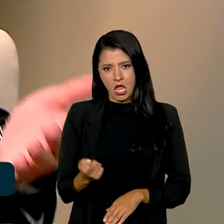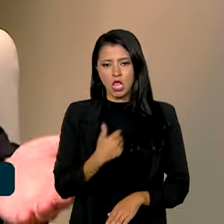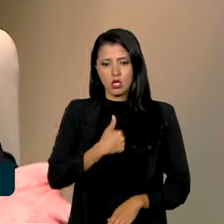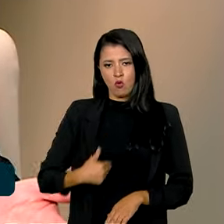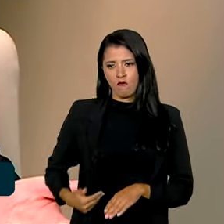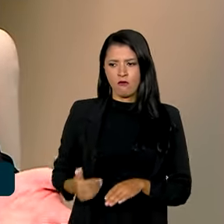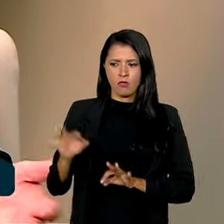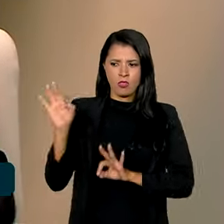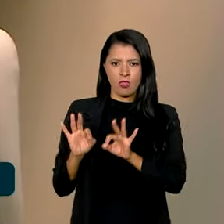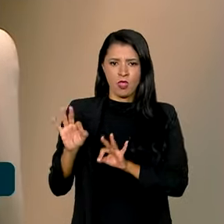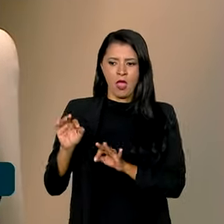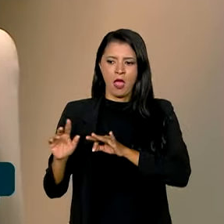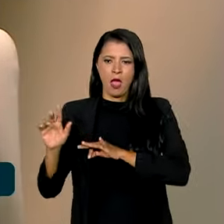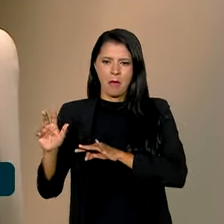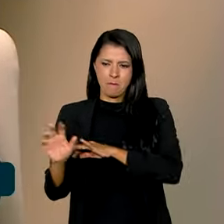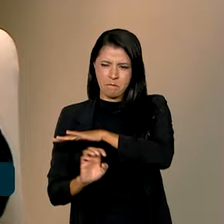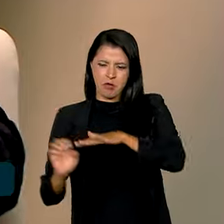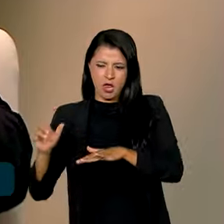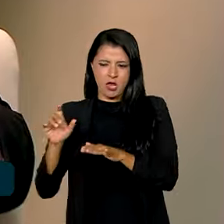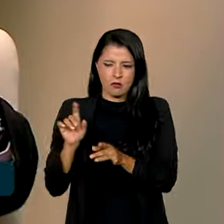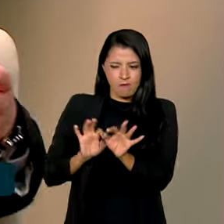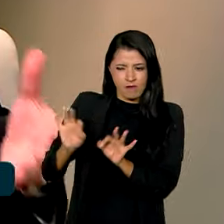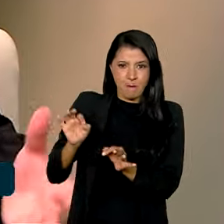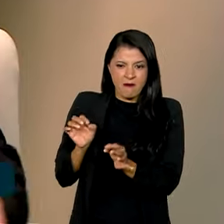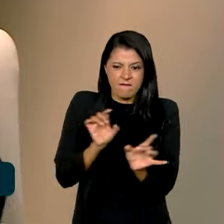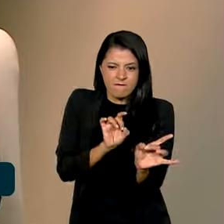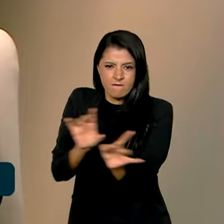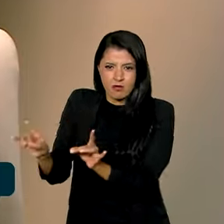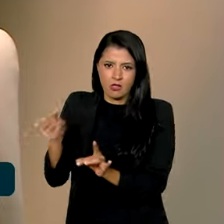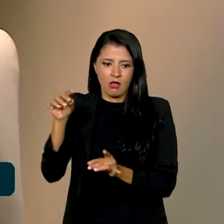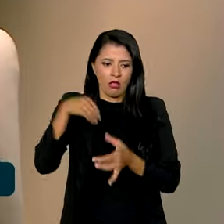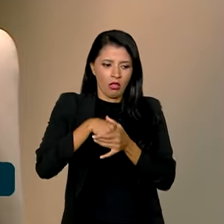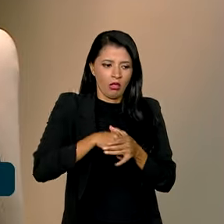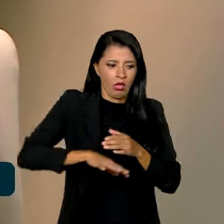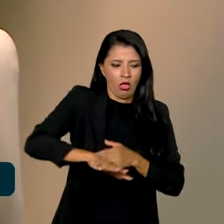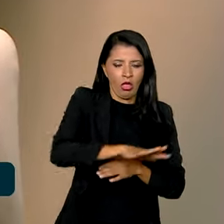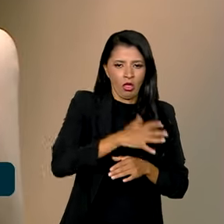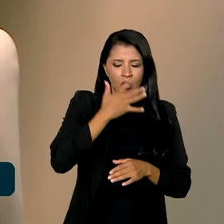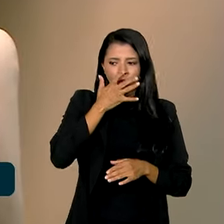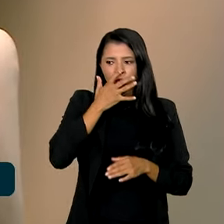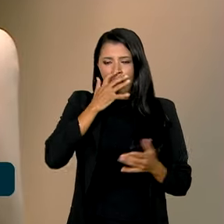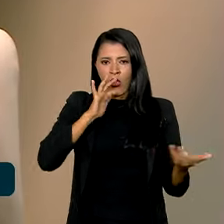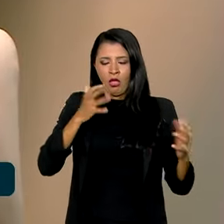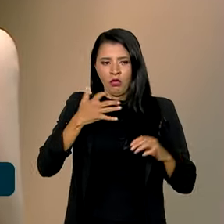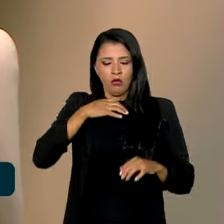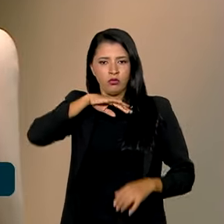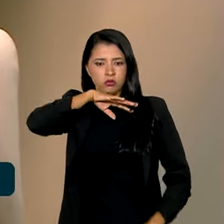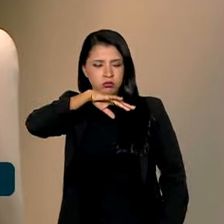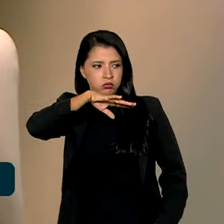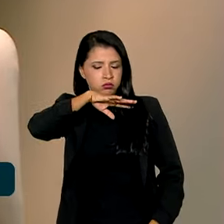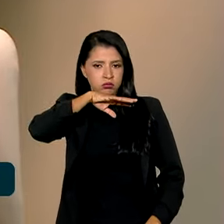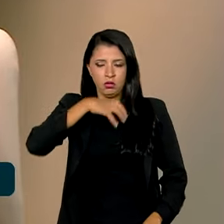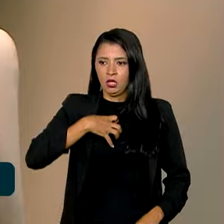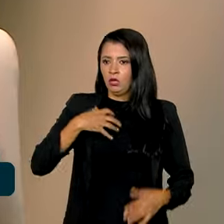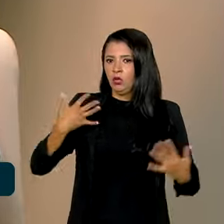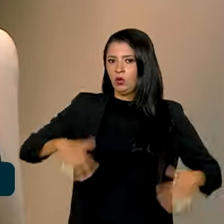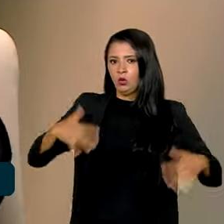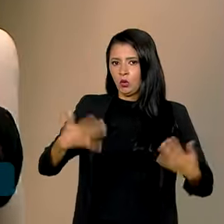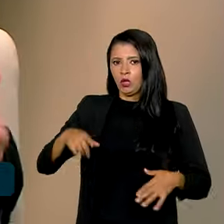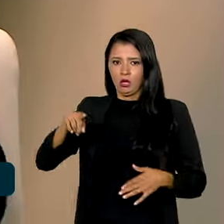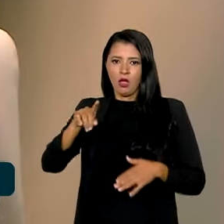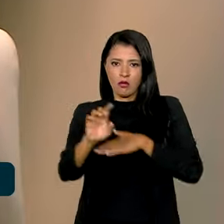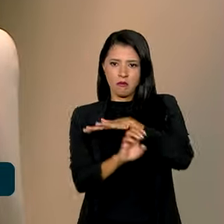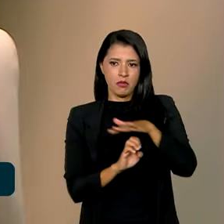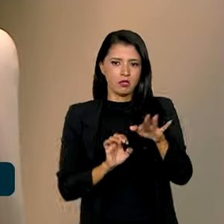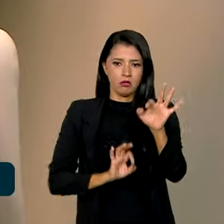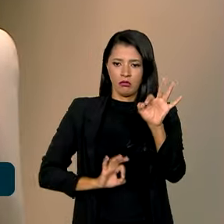sendo preparada para ser vendida, então isso gerou um ambiente interno muito ruim, um clima organizacional ruim, a empresa não